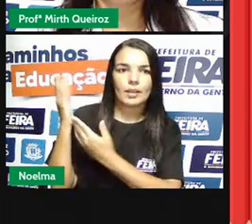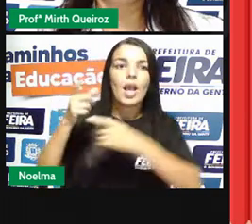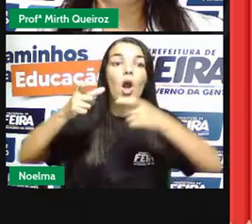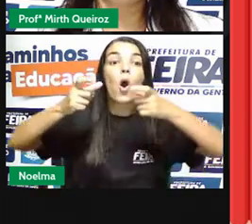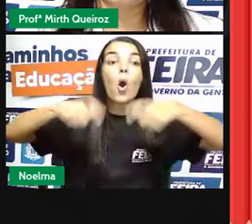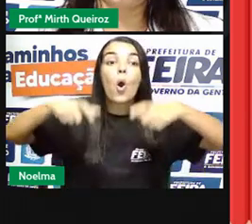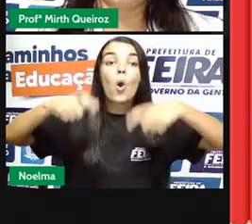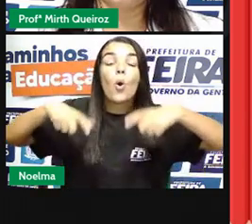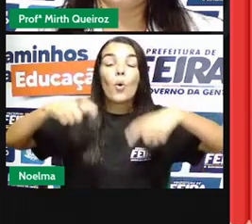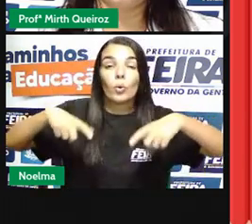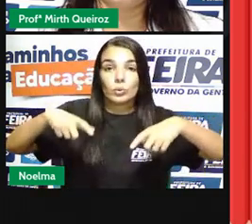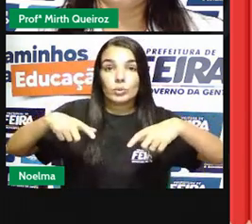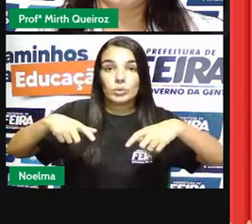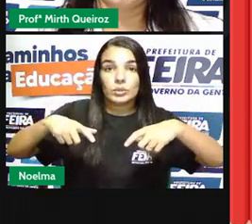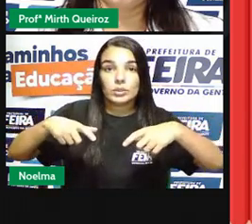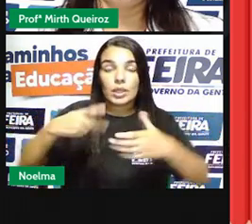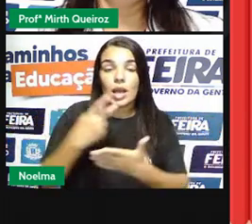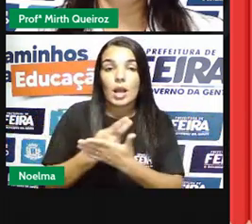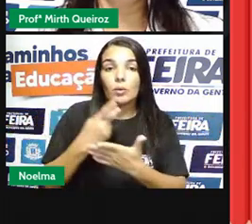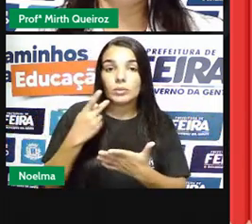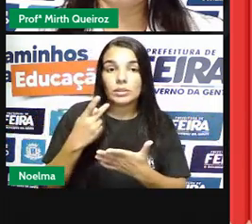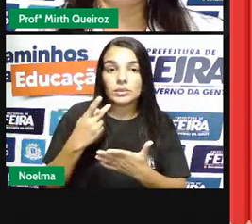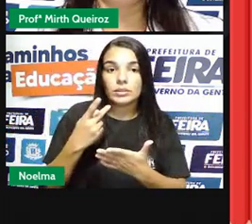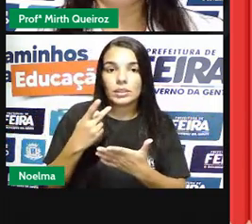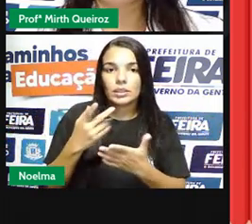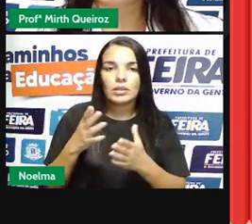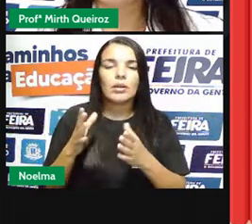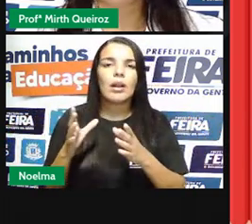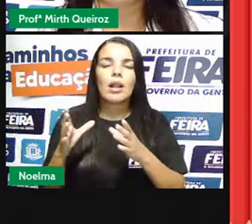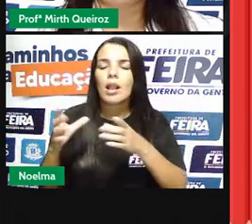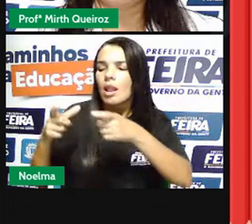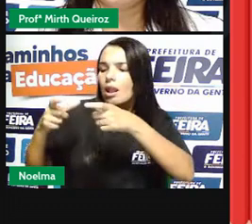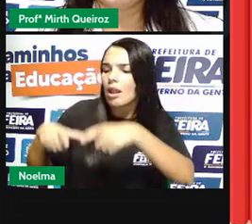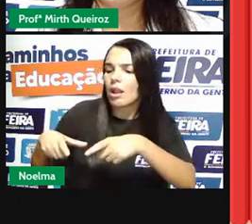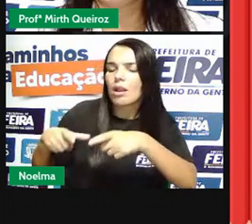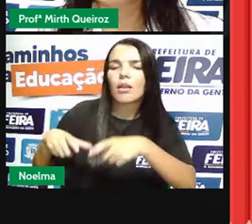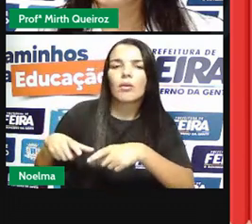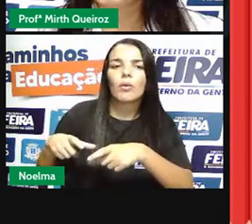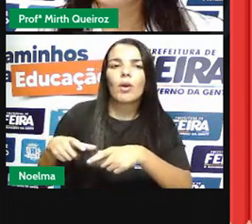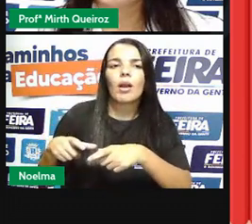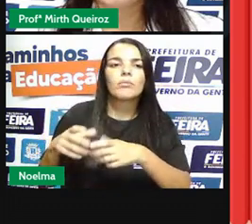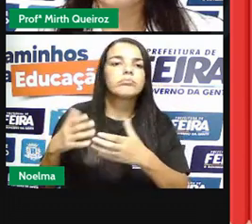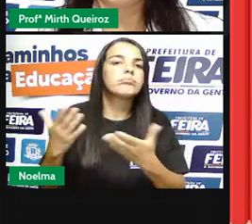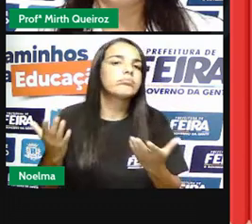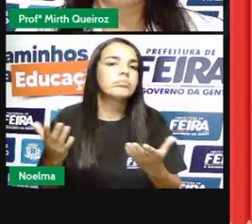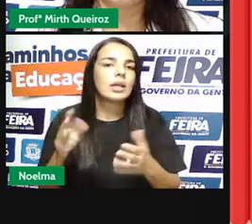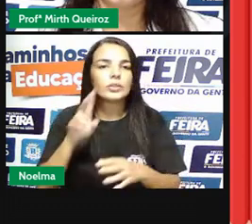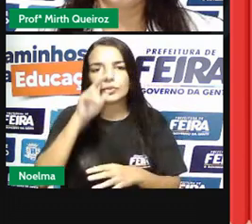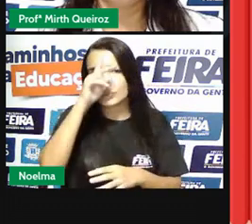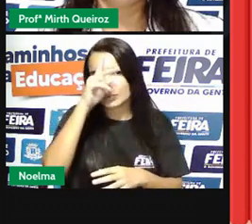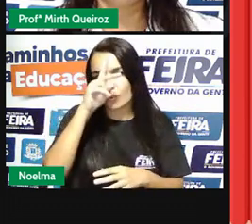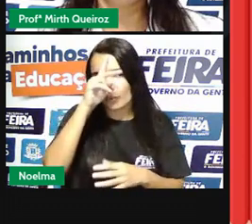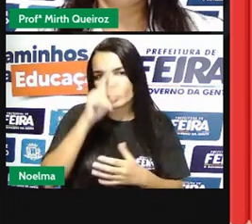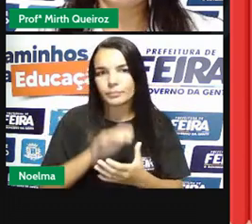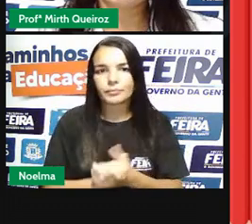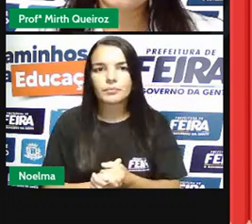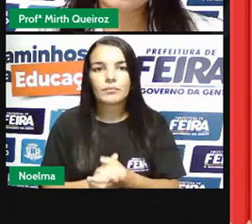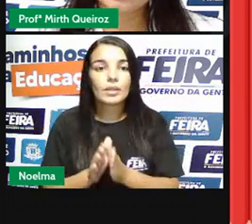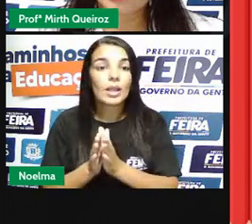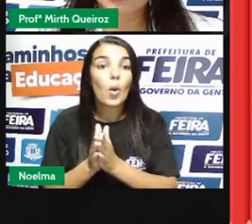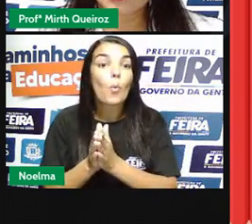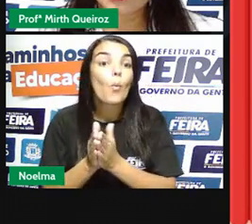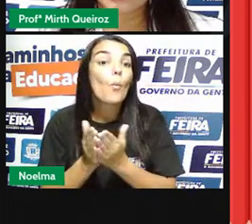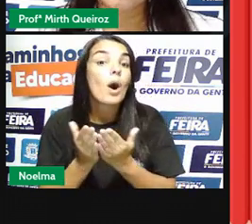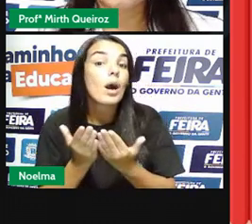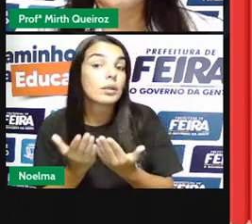Onde aconteceu e o cenário local de onde ocorreu a história quando